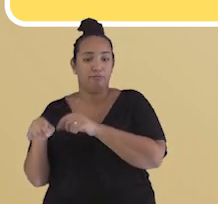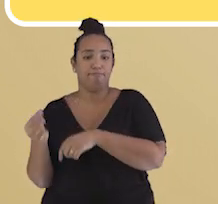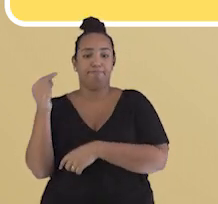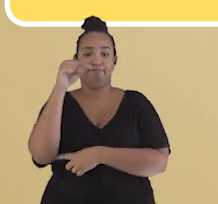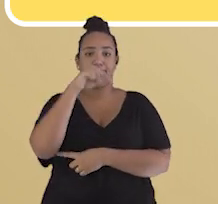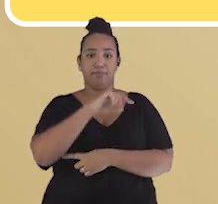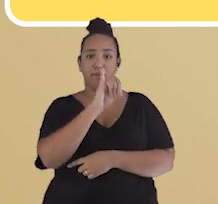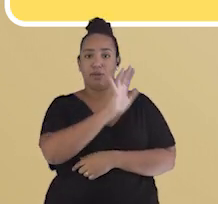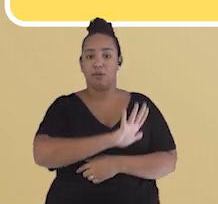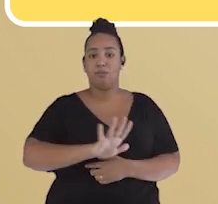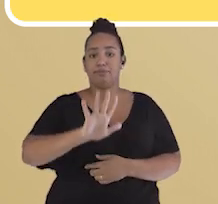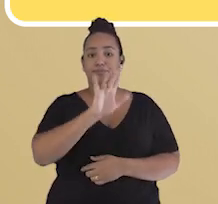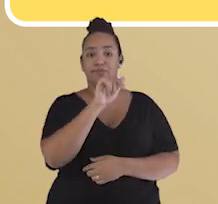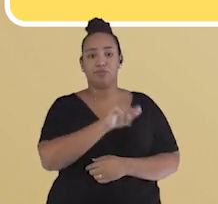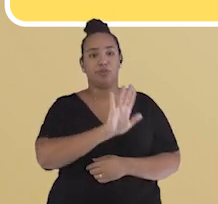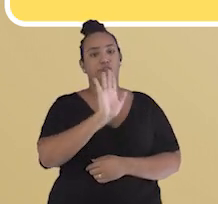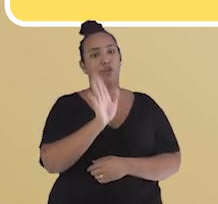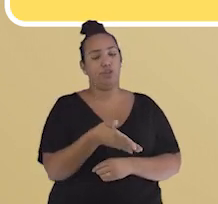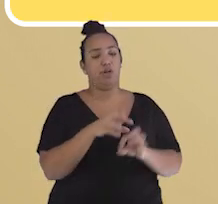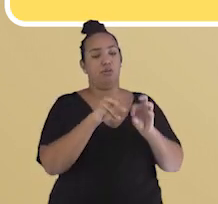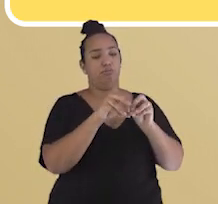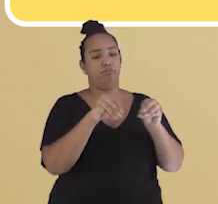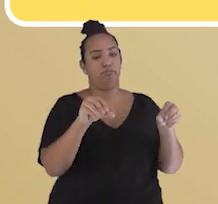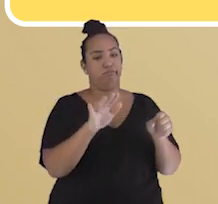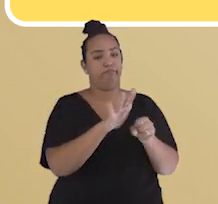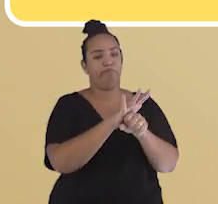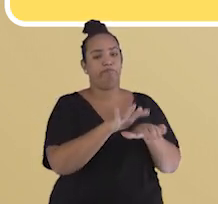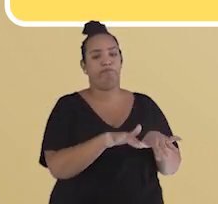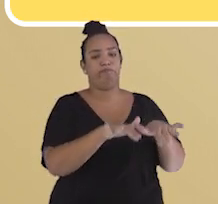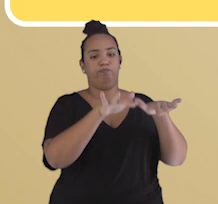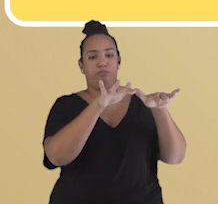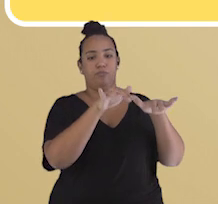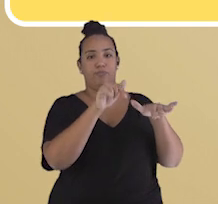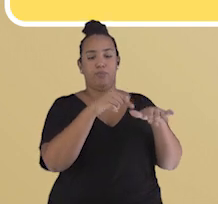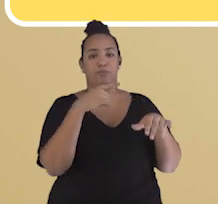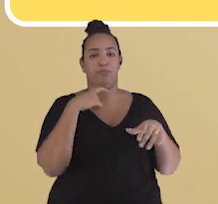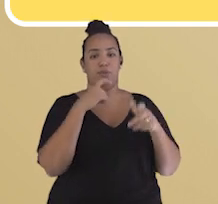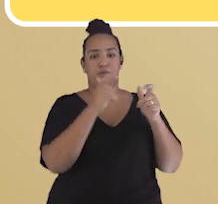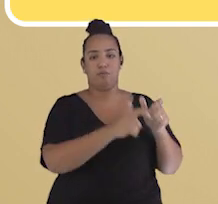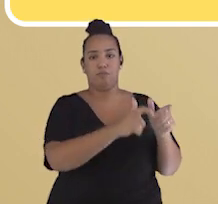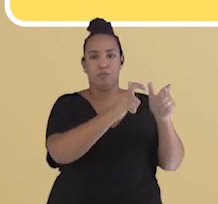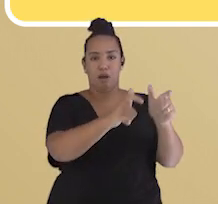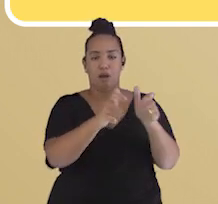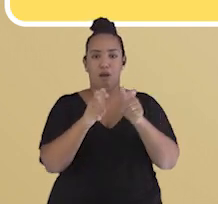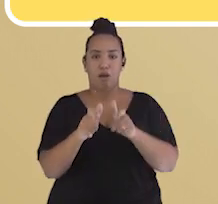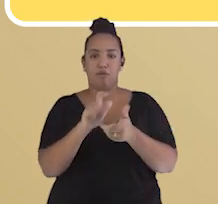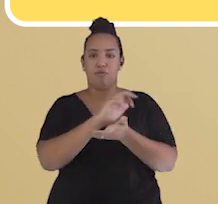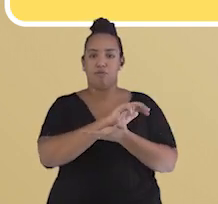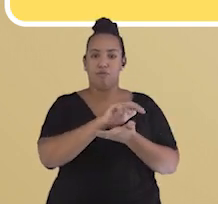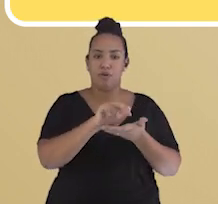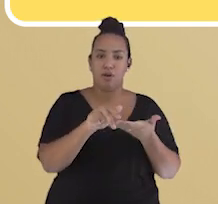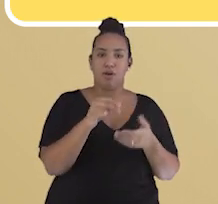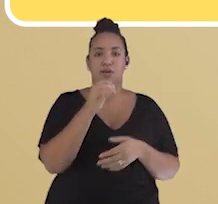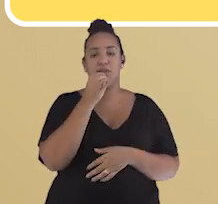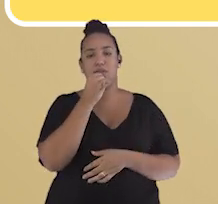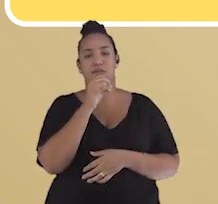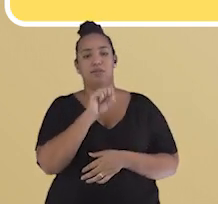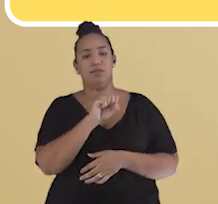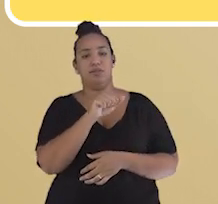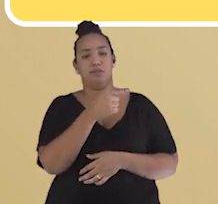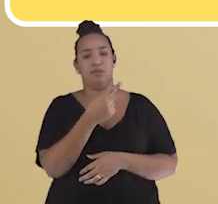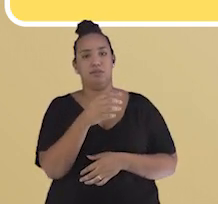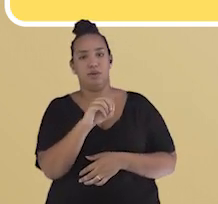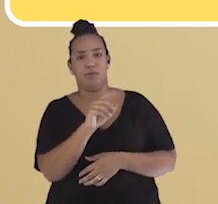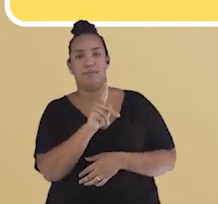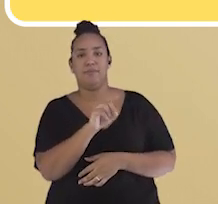Nestas imagens, podemos ver a expansão dos locais de moradia. Na primeira foto, temos a região